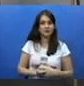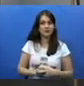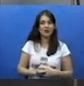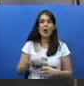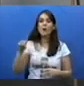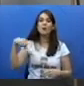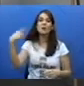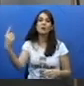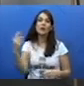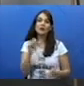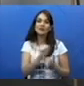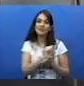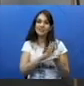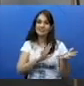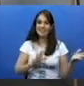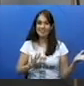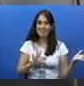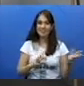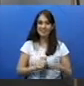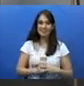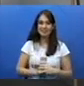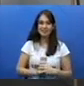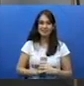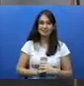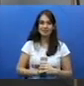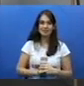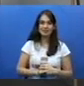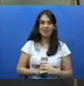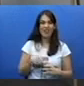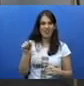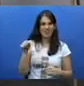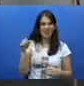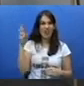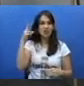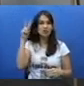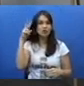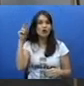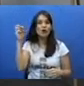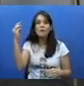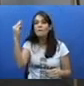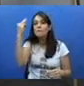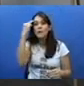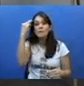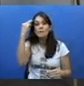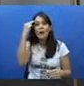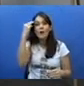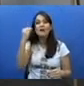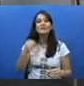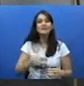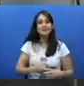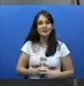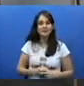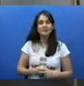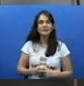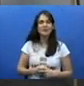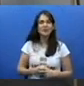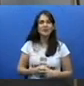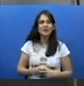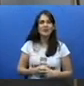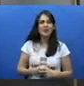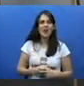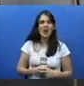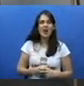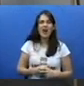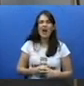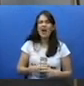exercício número 2. Essa é uma história de memórias. Isto, quando os